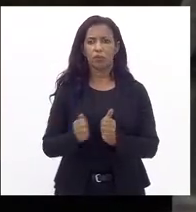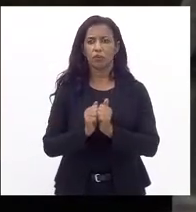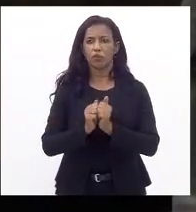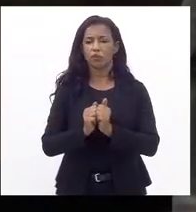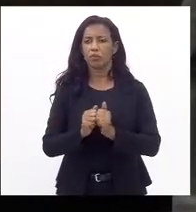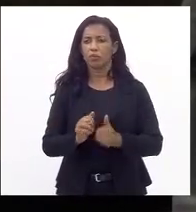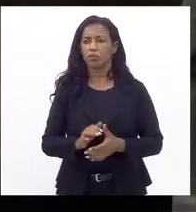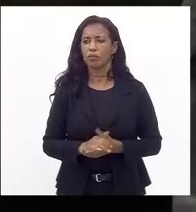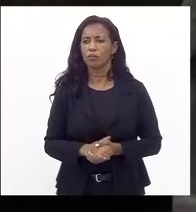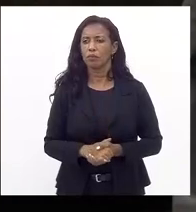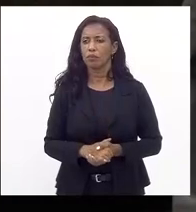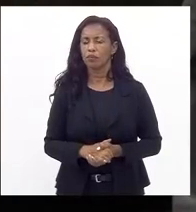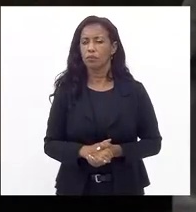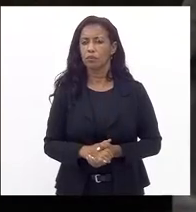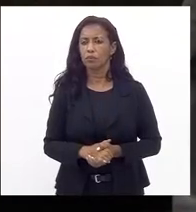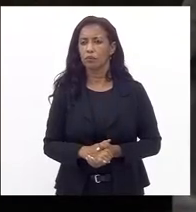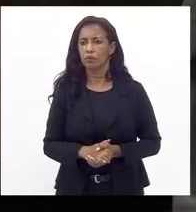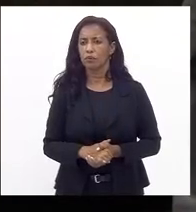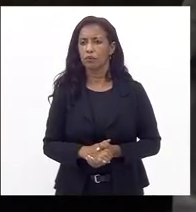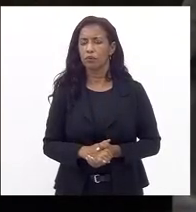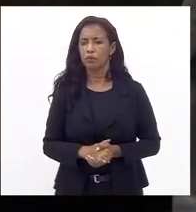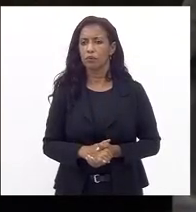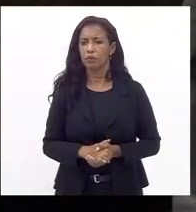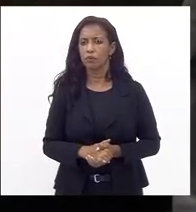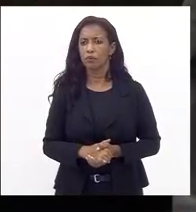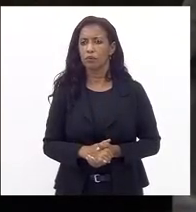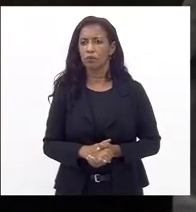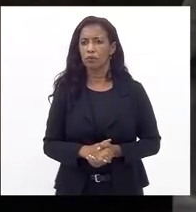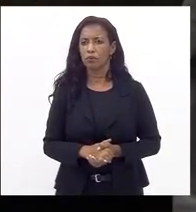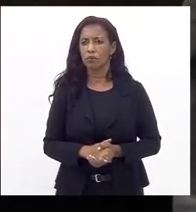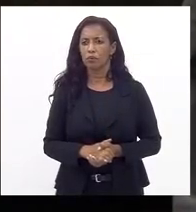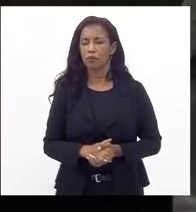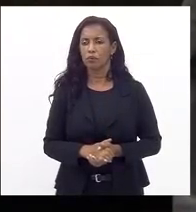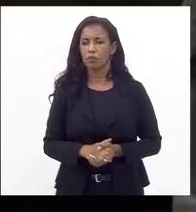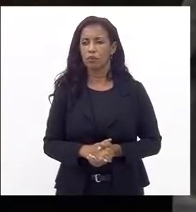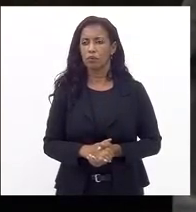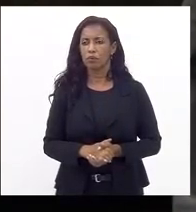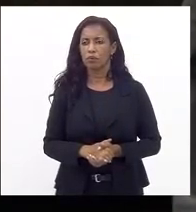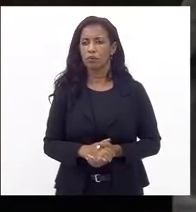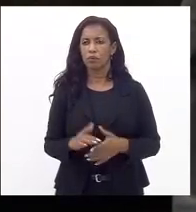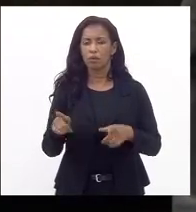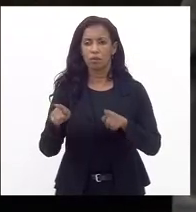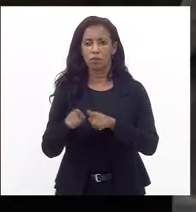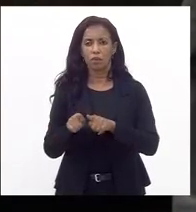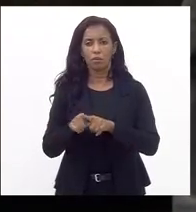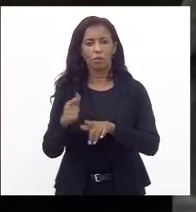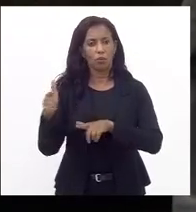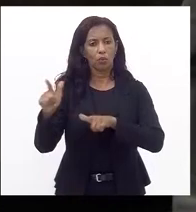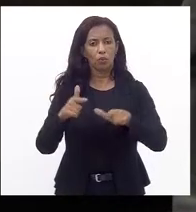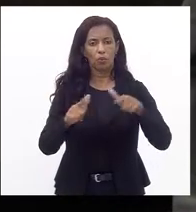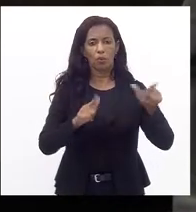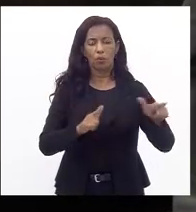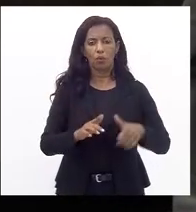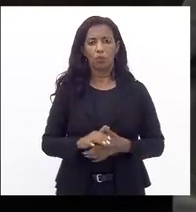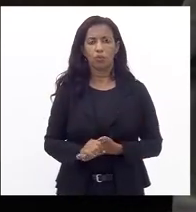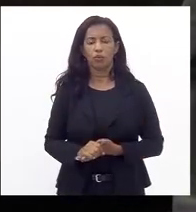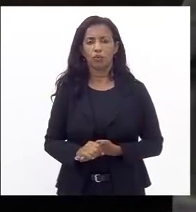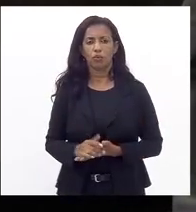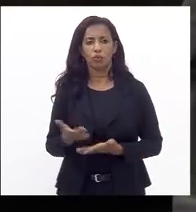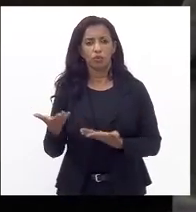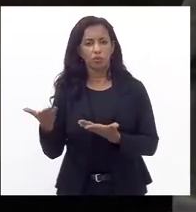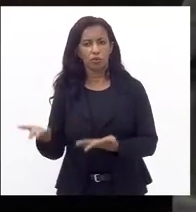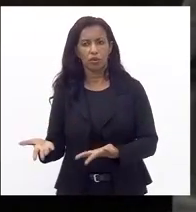as assessorias junto o Márcio Pacheco Rodrigo Amorim e tantos outros disse